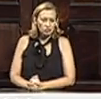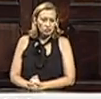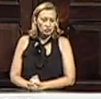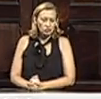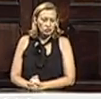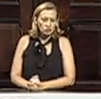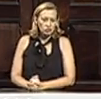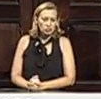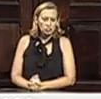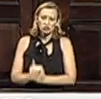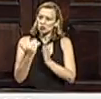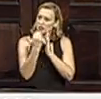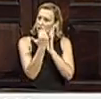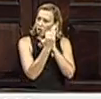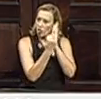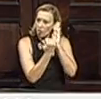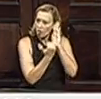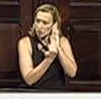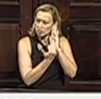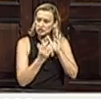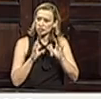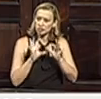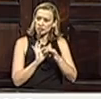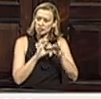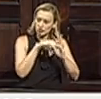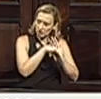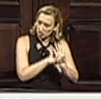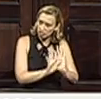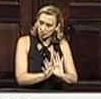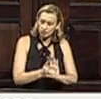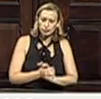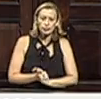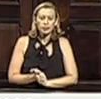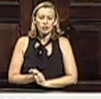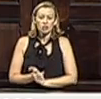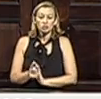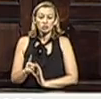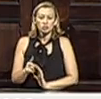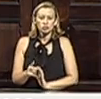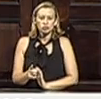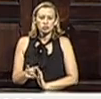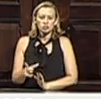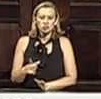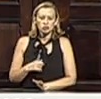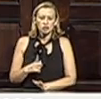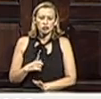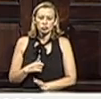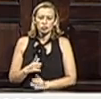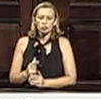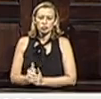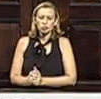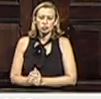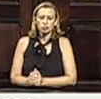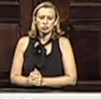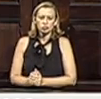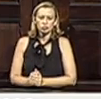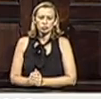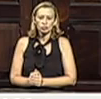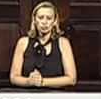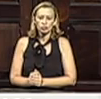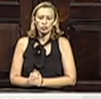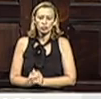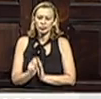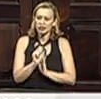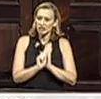decorrência da ordem da votação das emendas, a gente tem um choque da redação de uma emenda que já